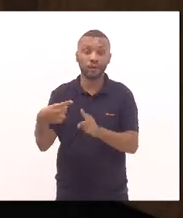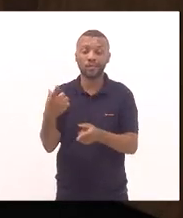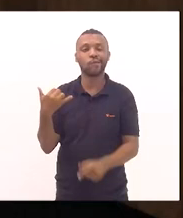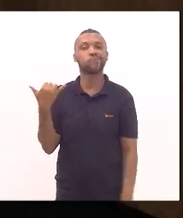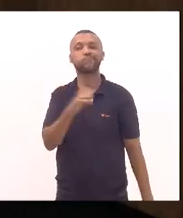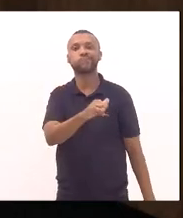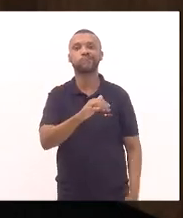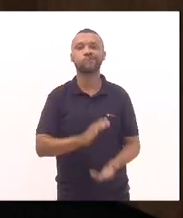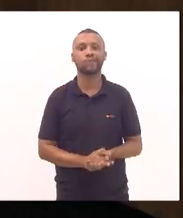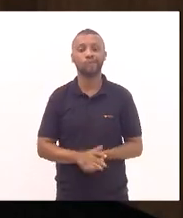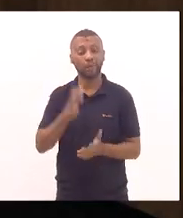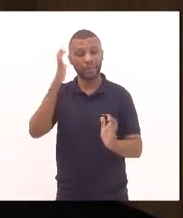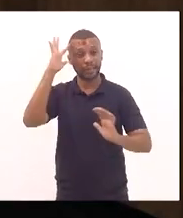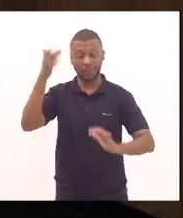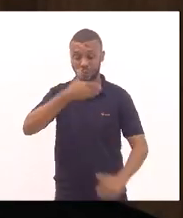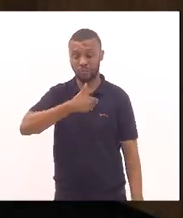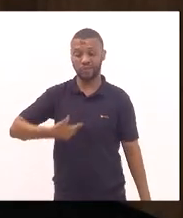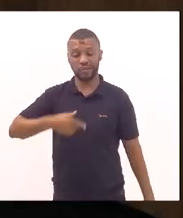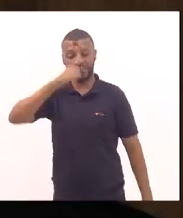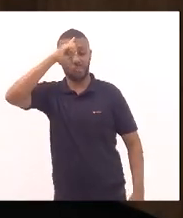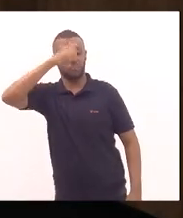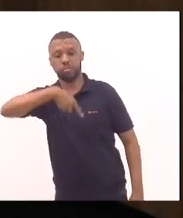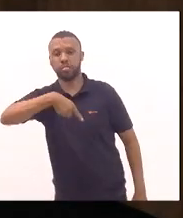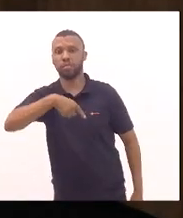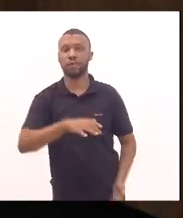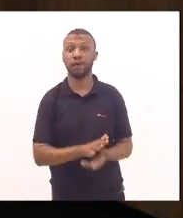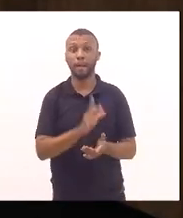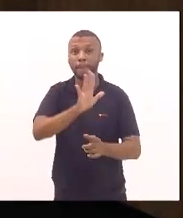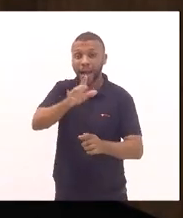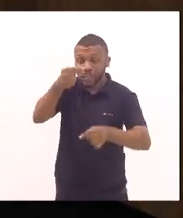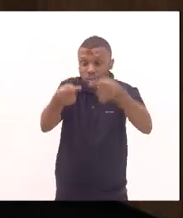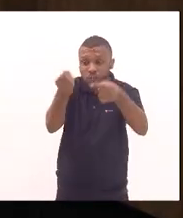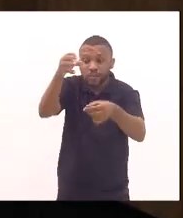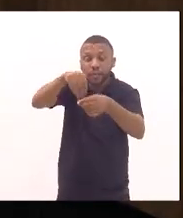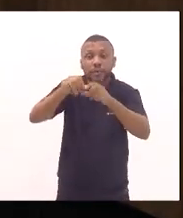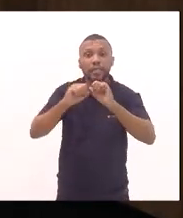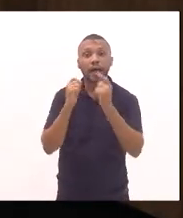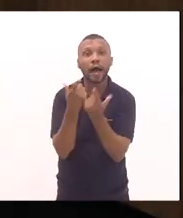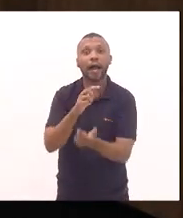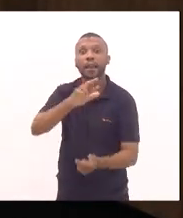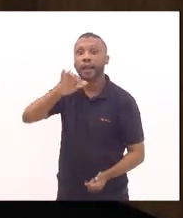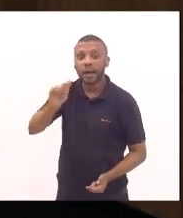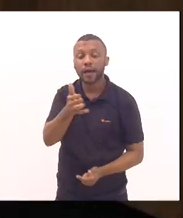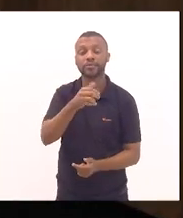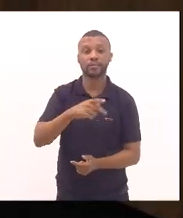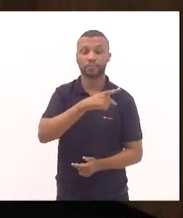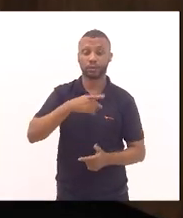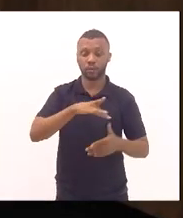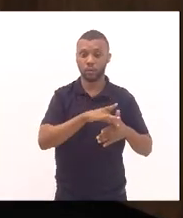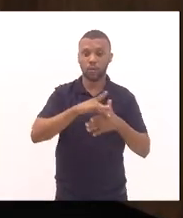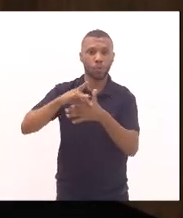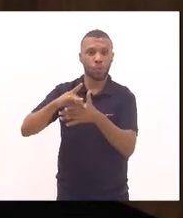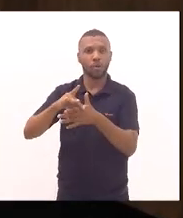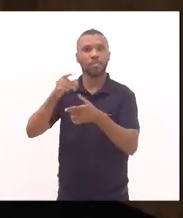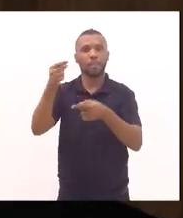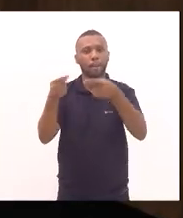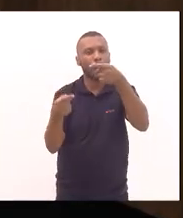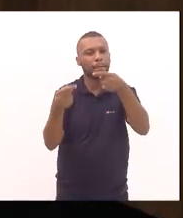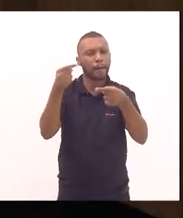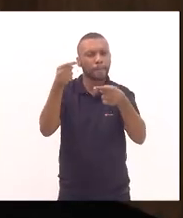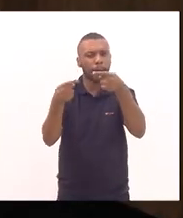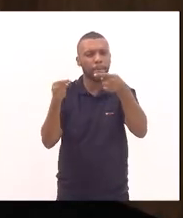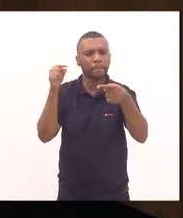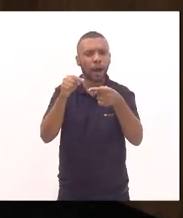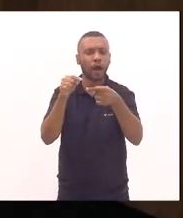de cima para baixo, foi discutido aqui, no parlamento, quando o presidente, na sua liderança, fez com que nós